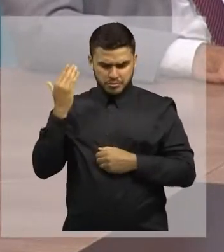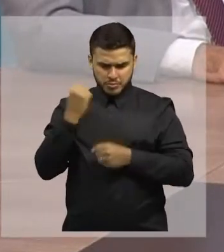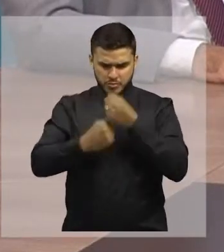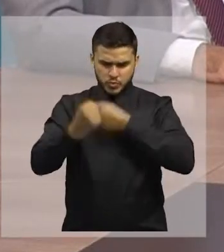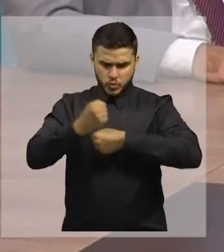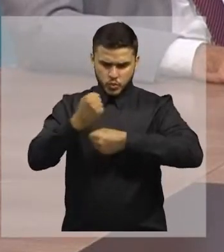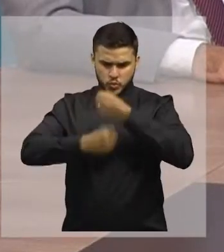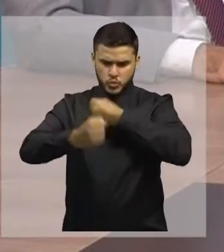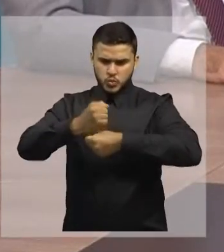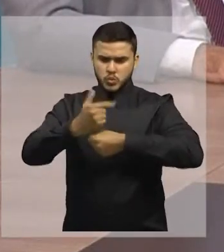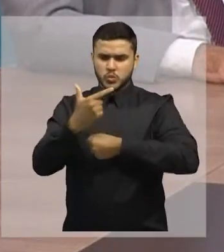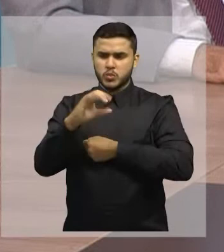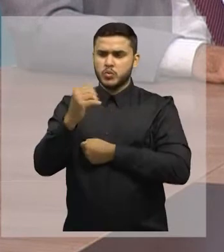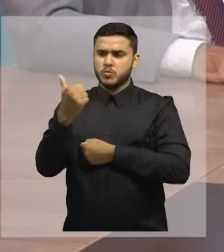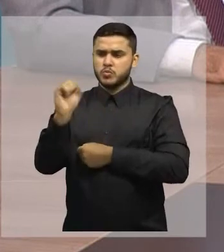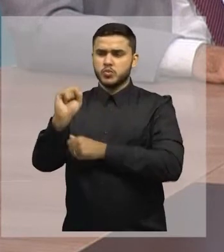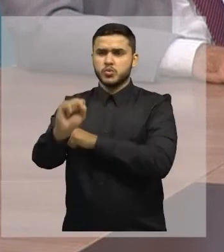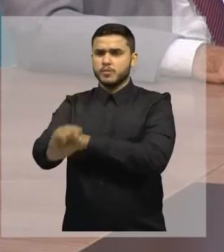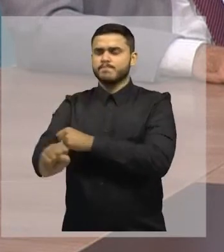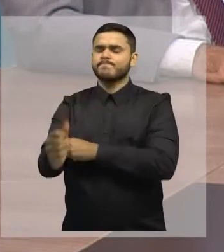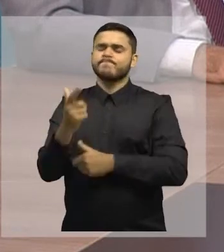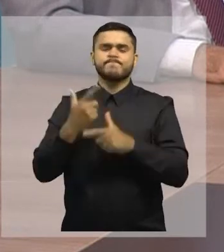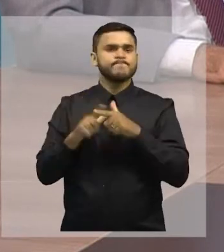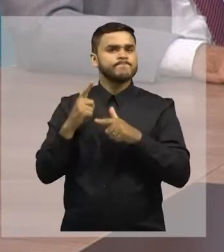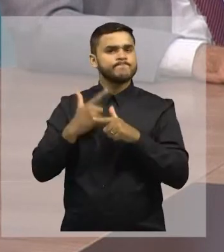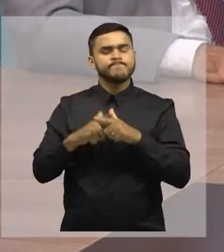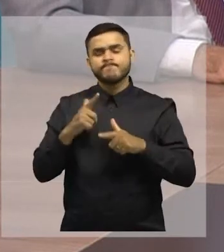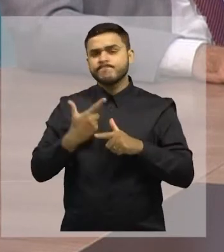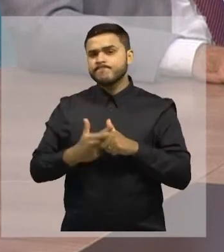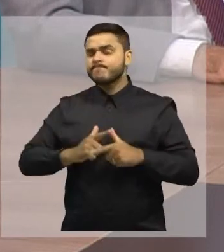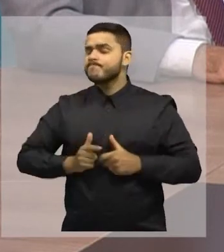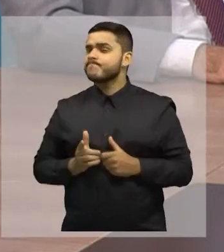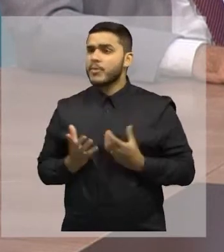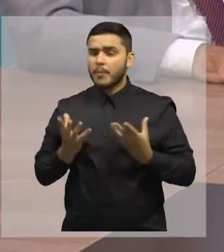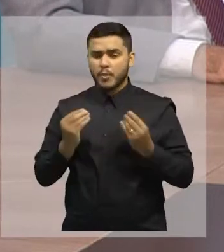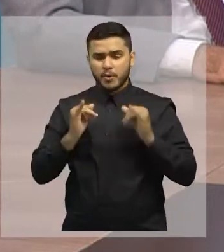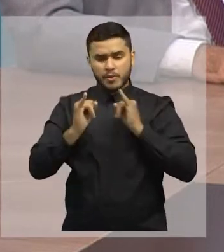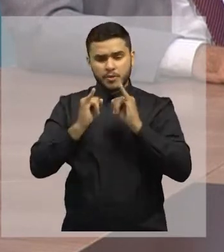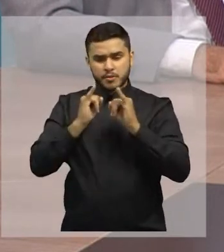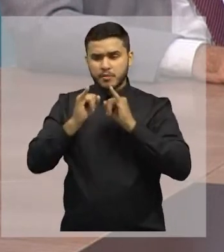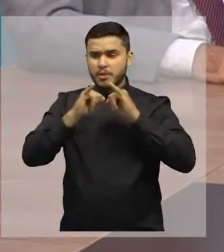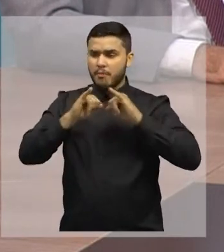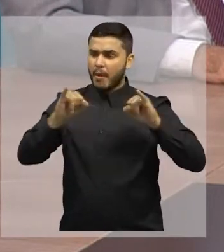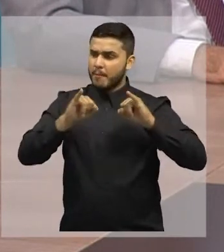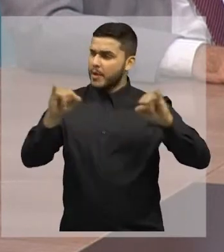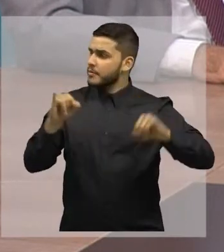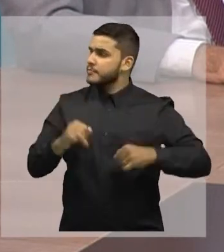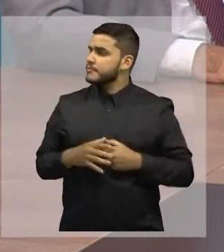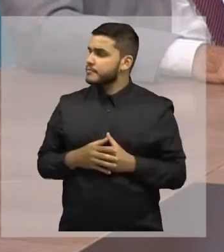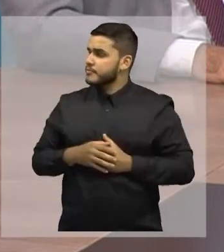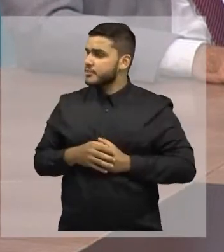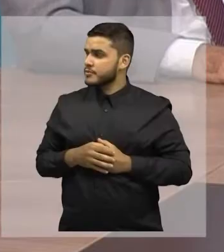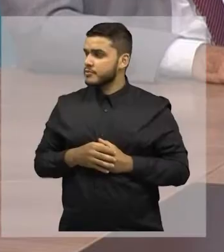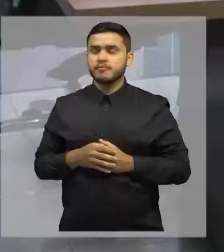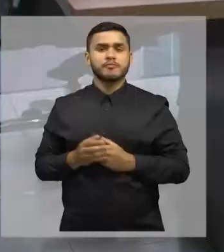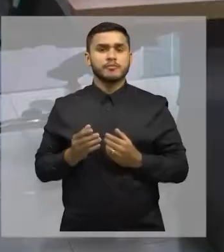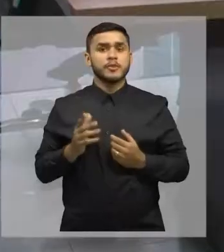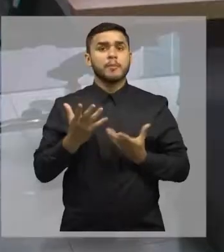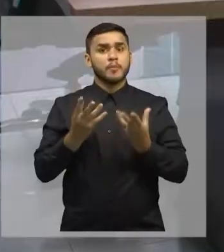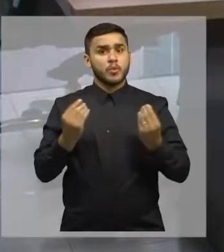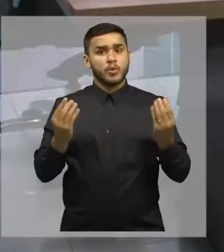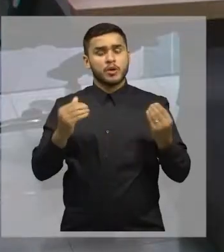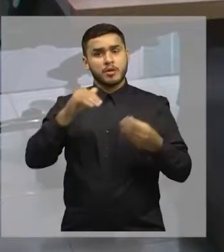o Estado do Ceará também, né, teve o seu representante, de bem votados, deputados que tiveram